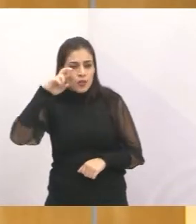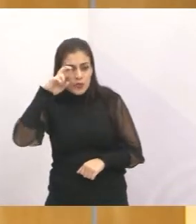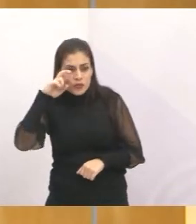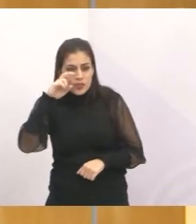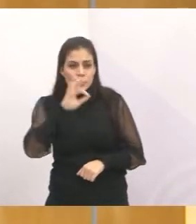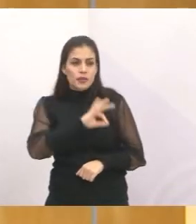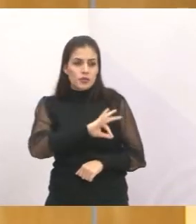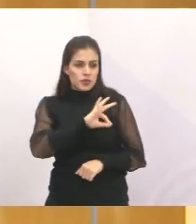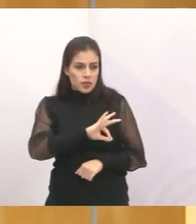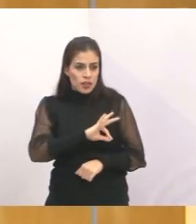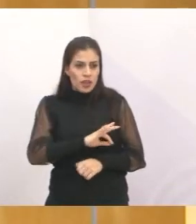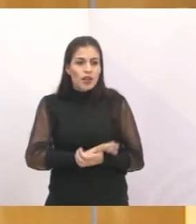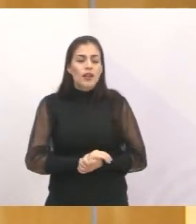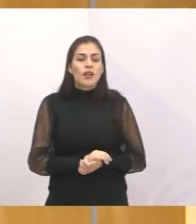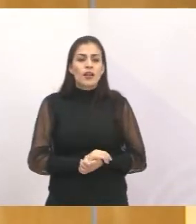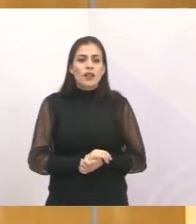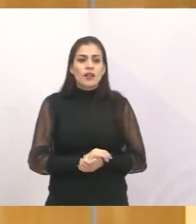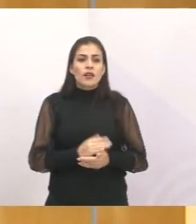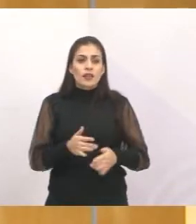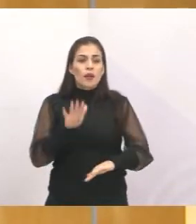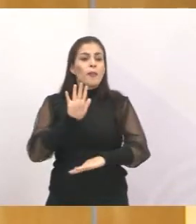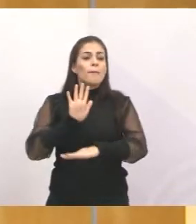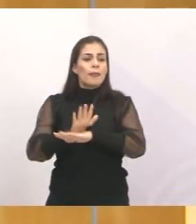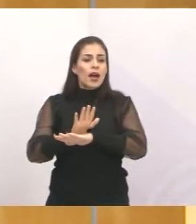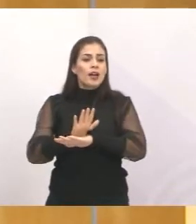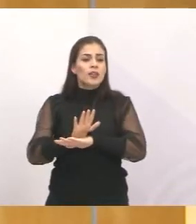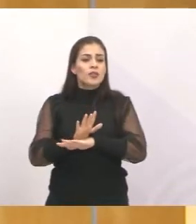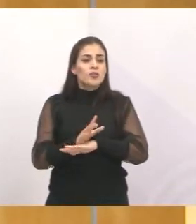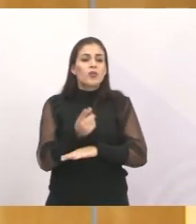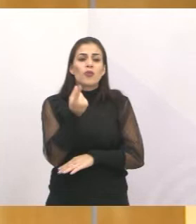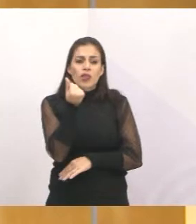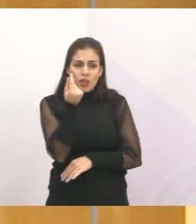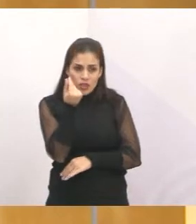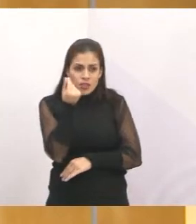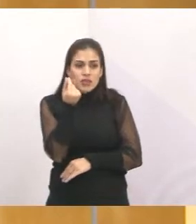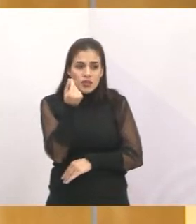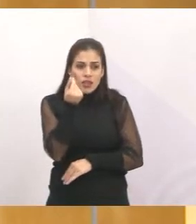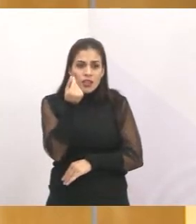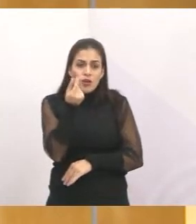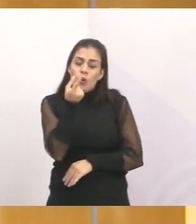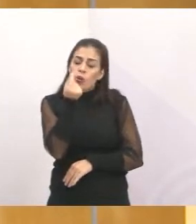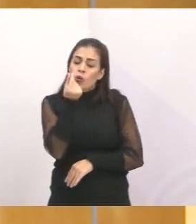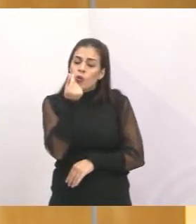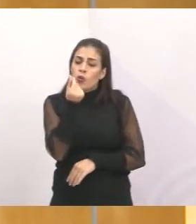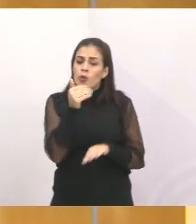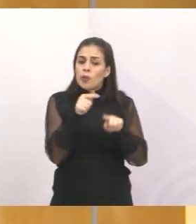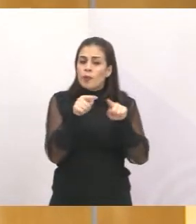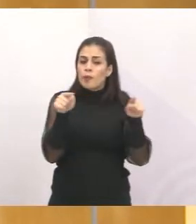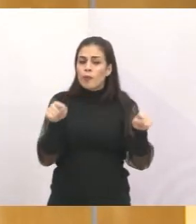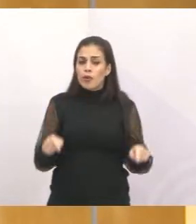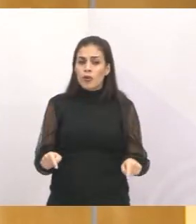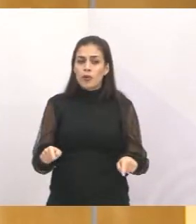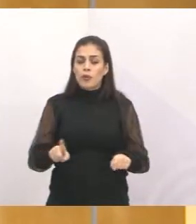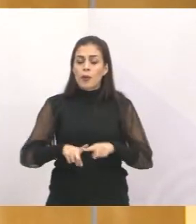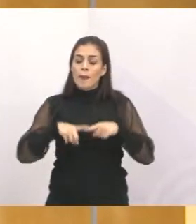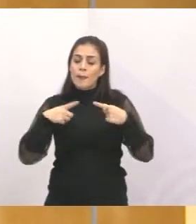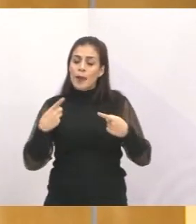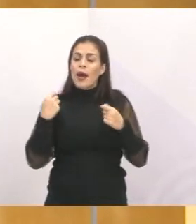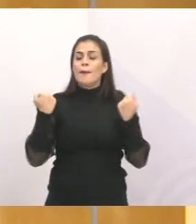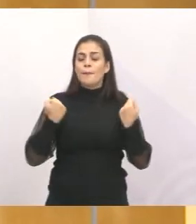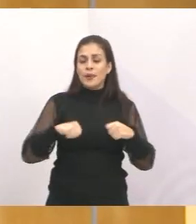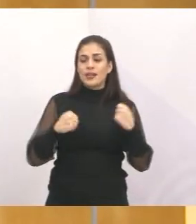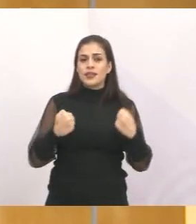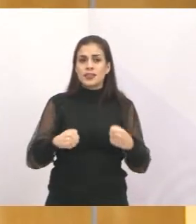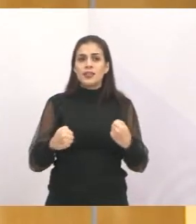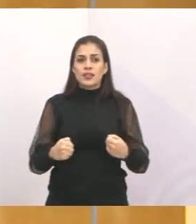aqui. Então, é dinheiro público. Mas a gente precisa de resultados.